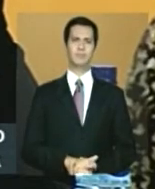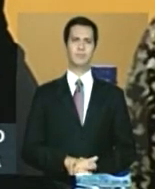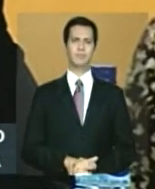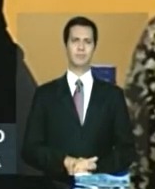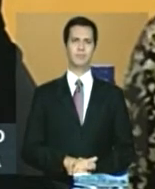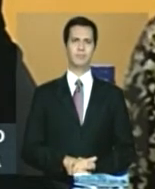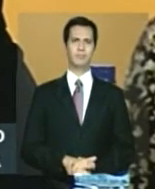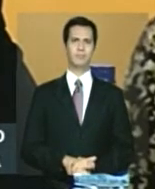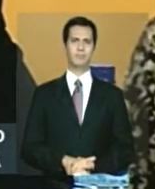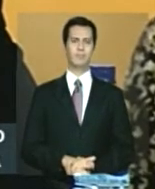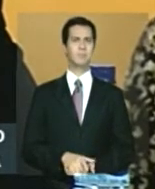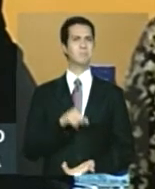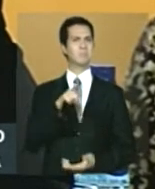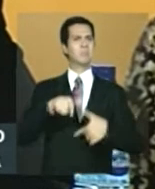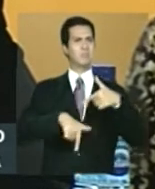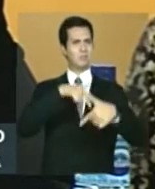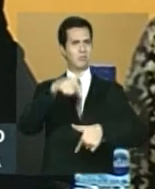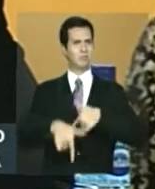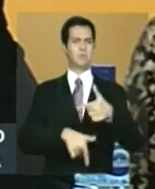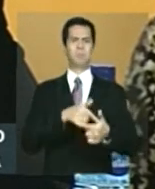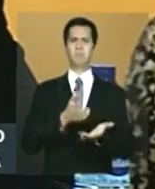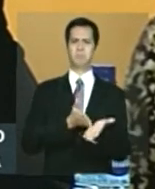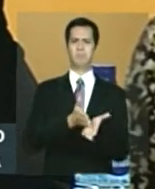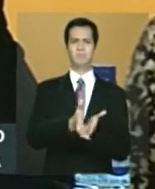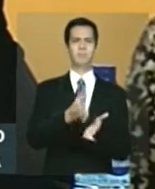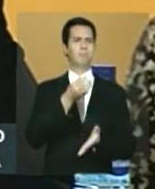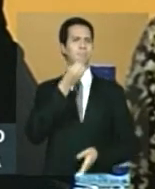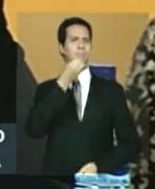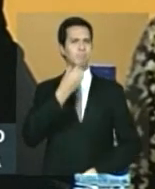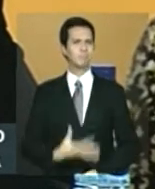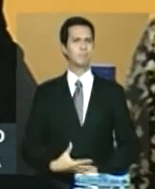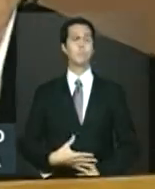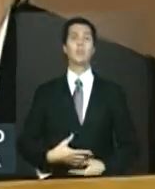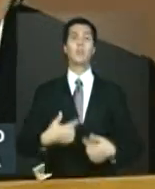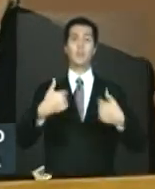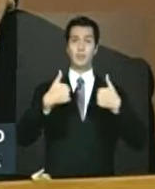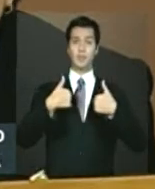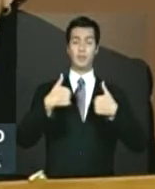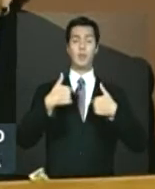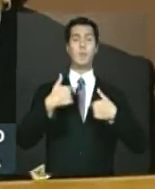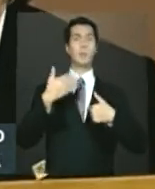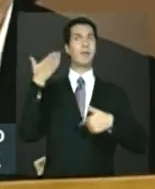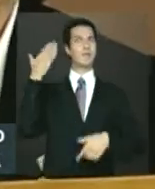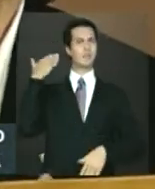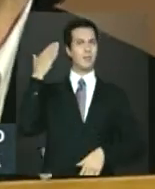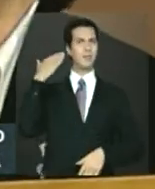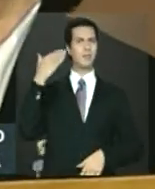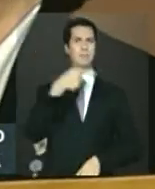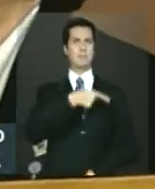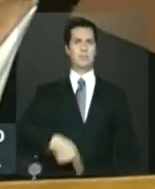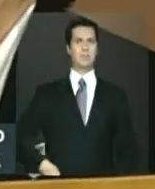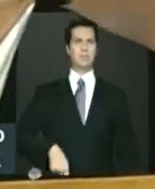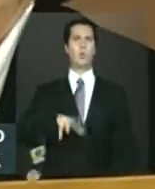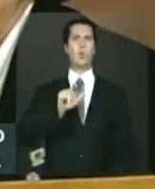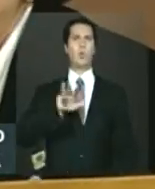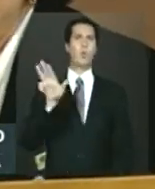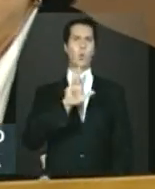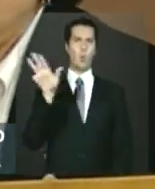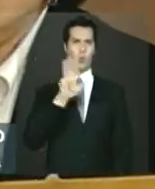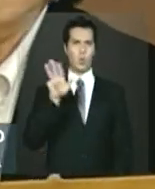esta tarefa e eu quero dizer que como o presidente Lula teve a